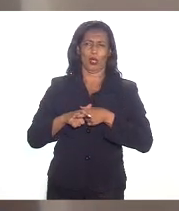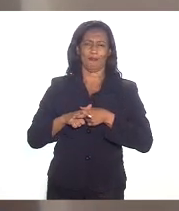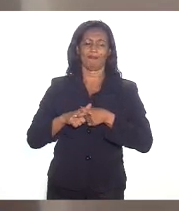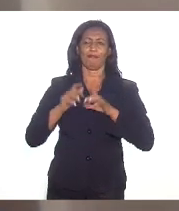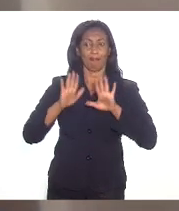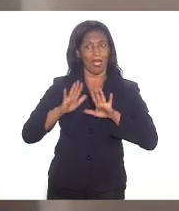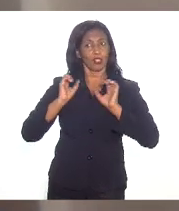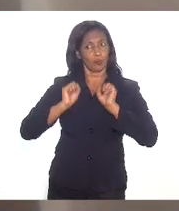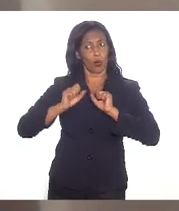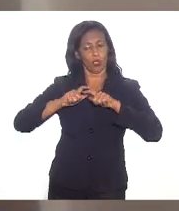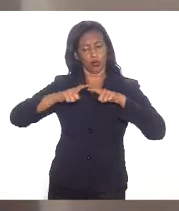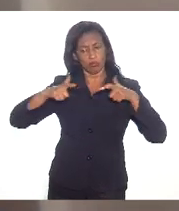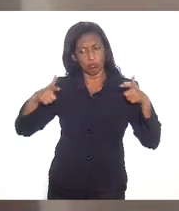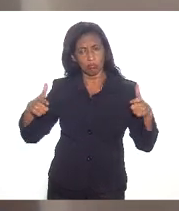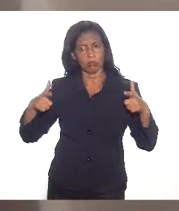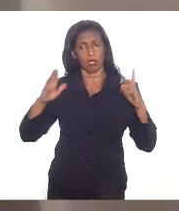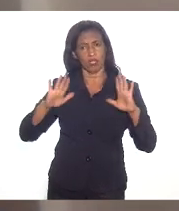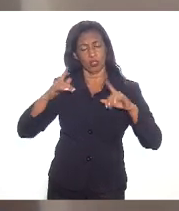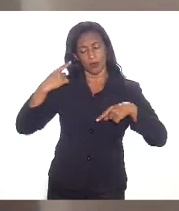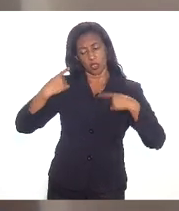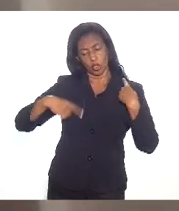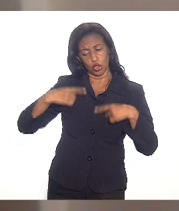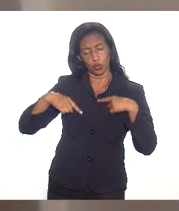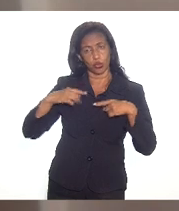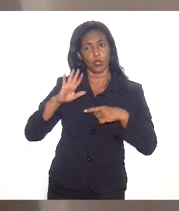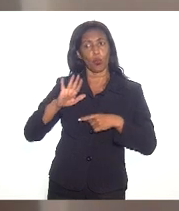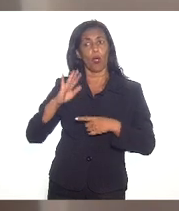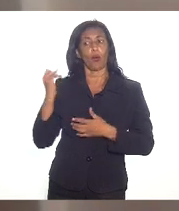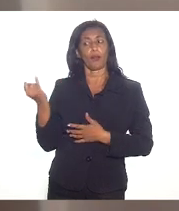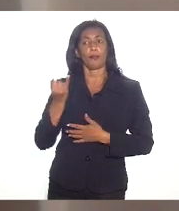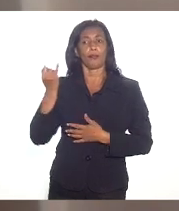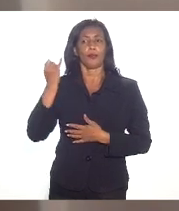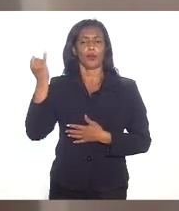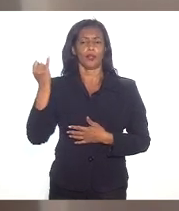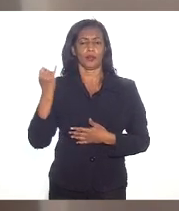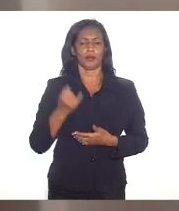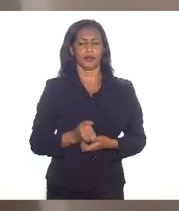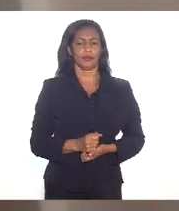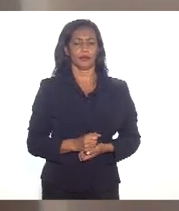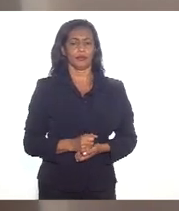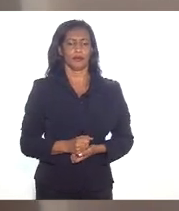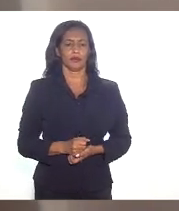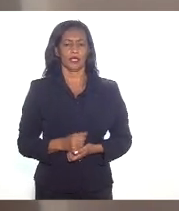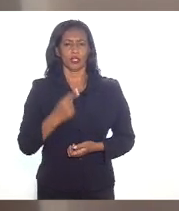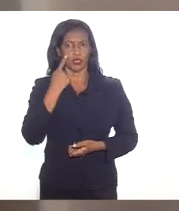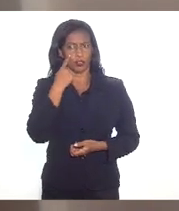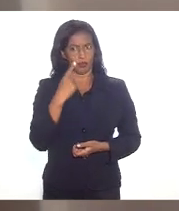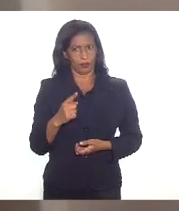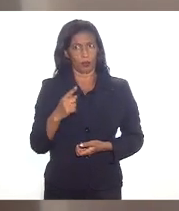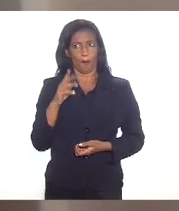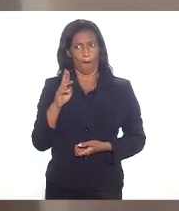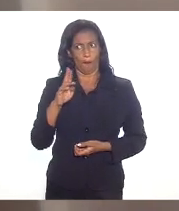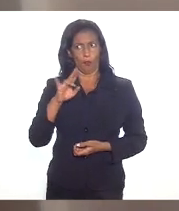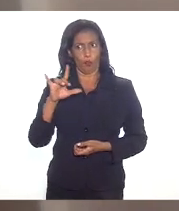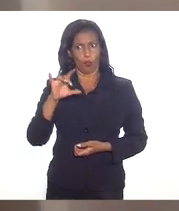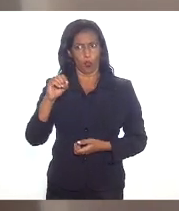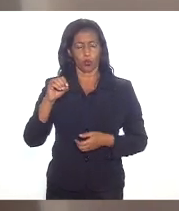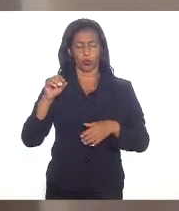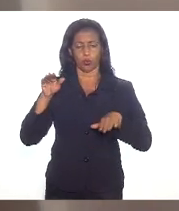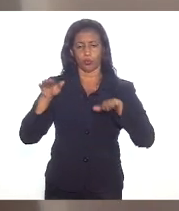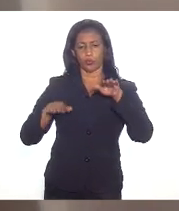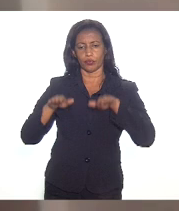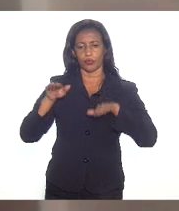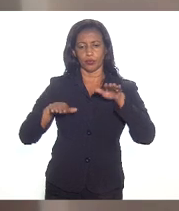bastante, mas a gente tem que discutir qual o peso pode ter. Ali em Friburgo é ridículo, né? O número de emprego formais e alojamento,